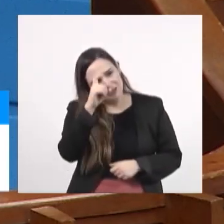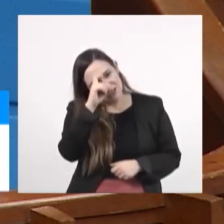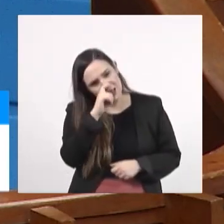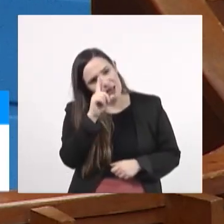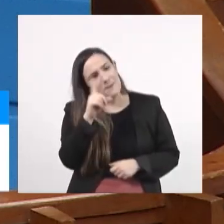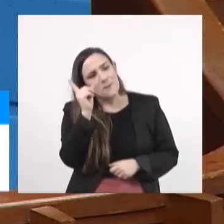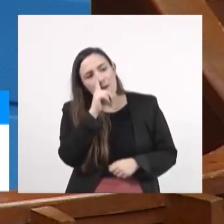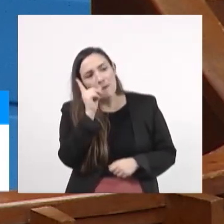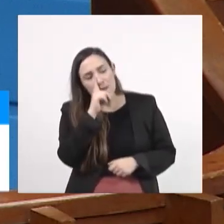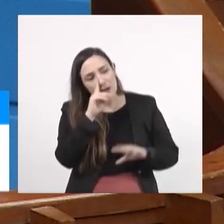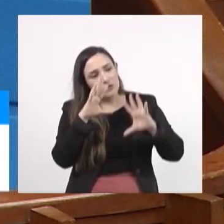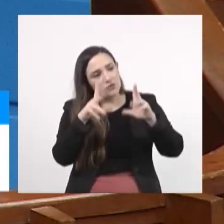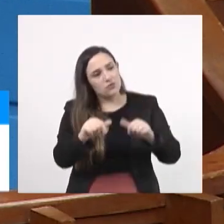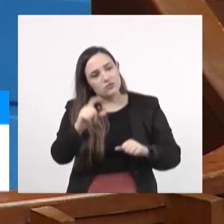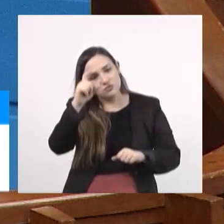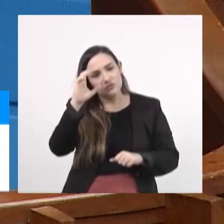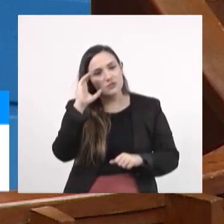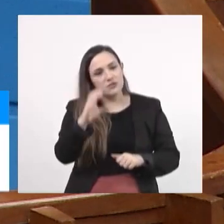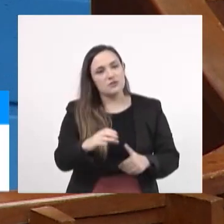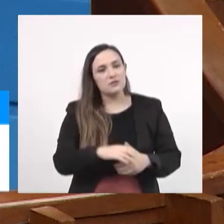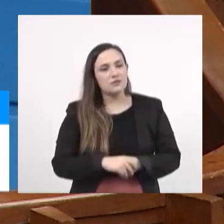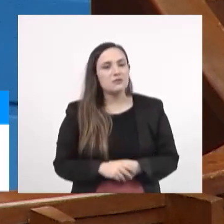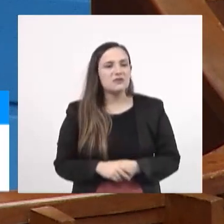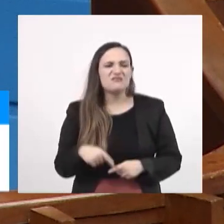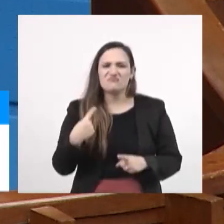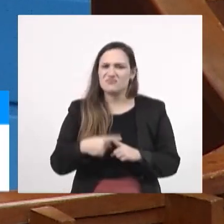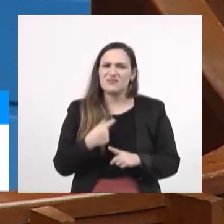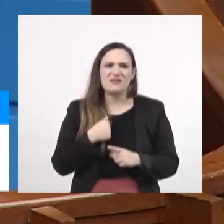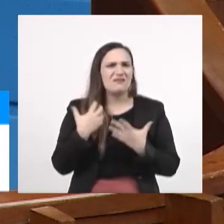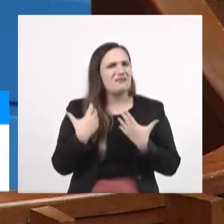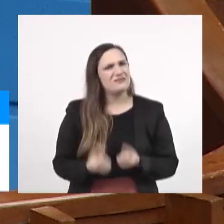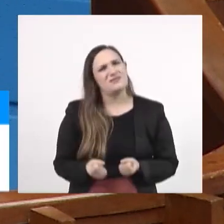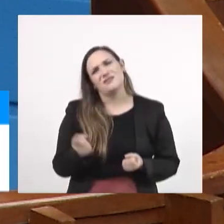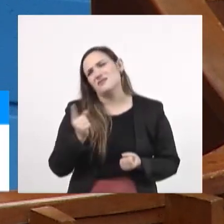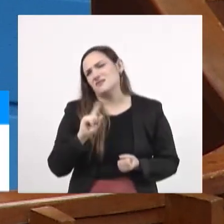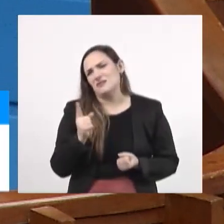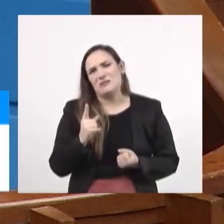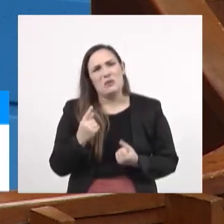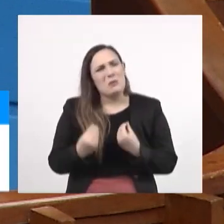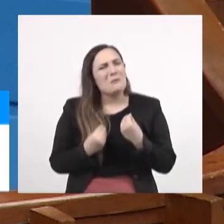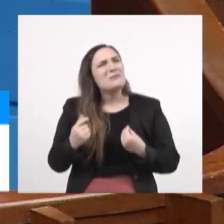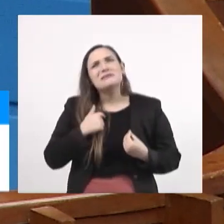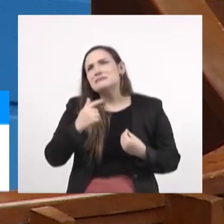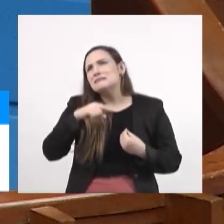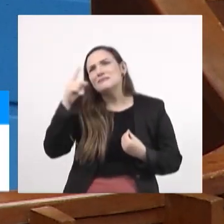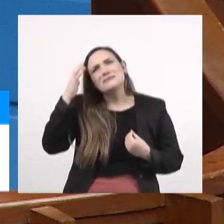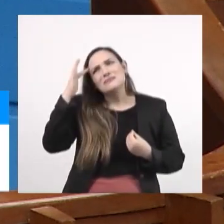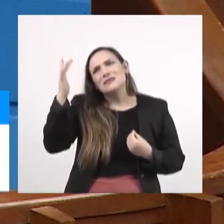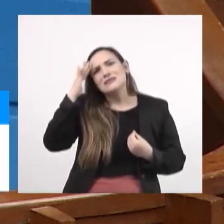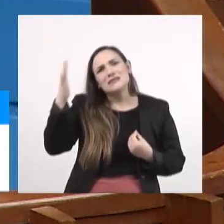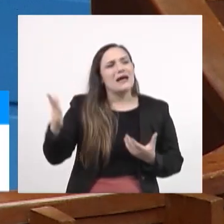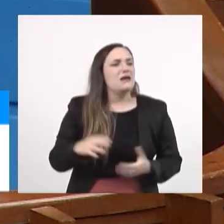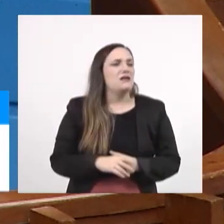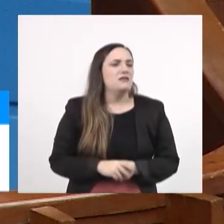os crimes. Porque é inadmissível, é inconcebível